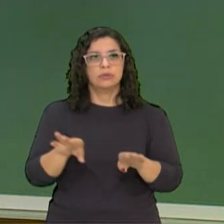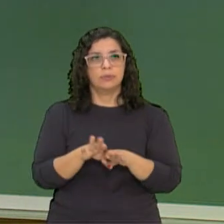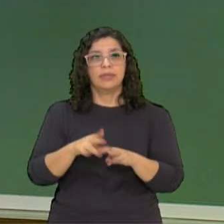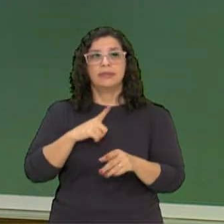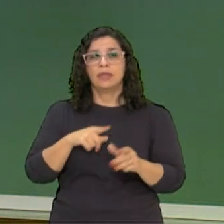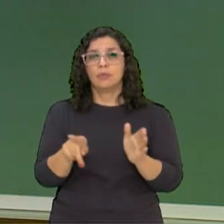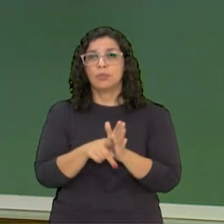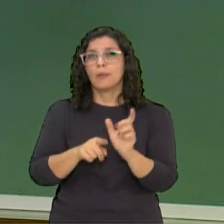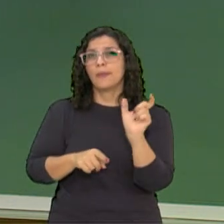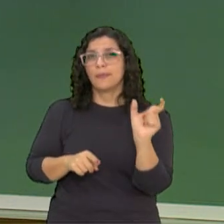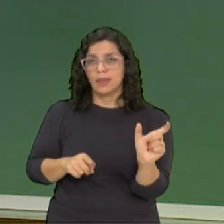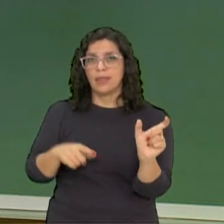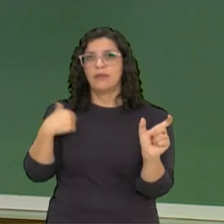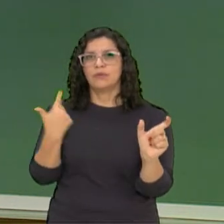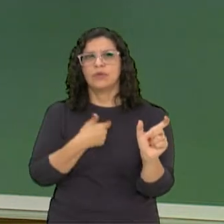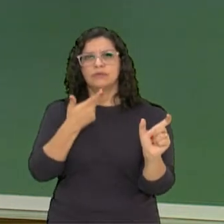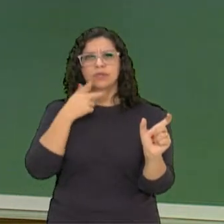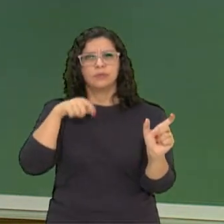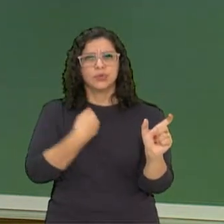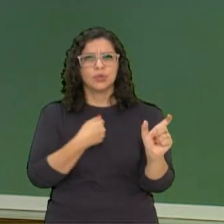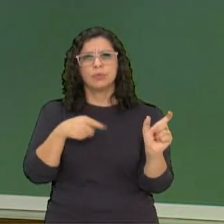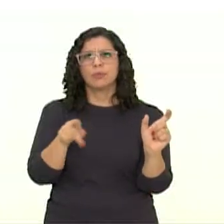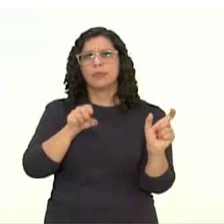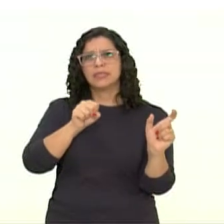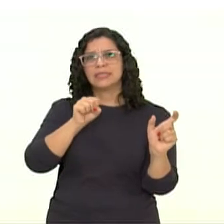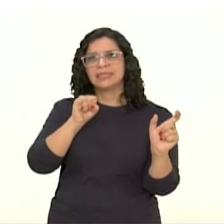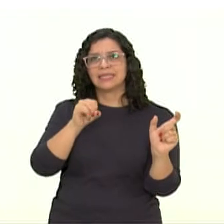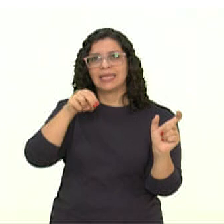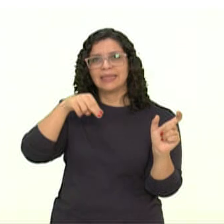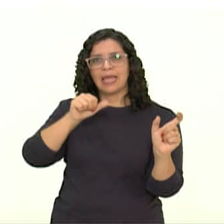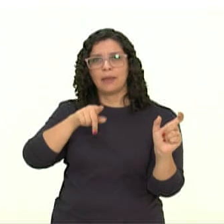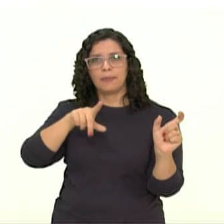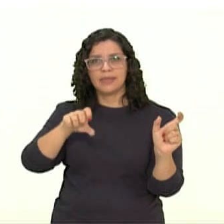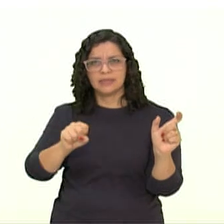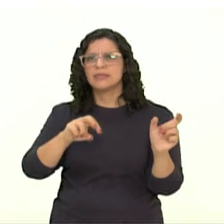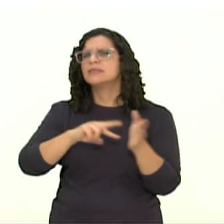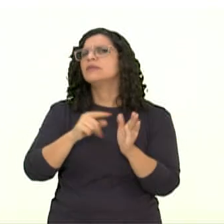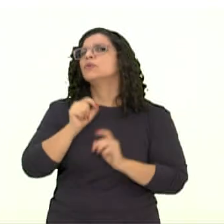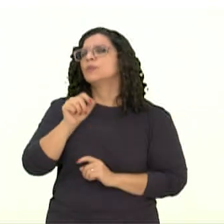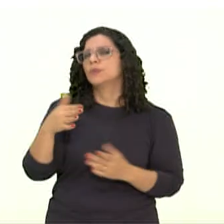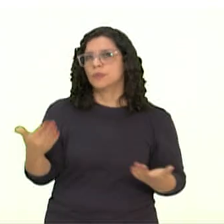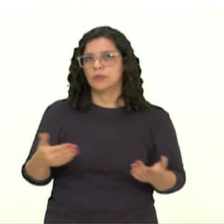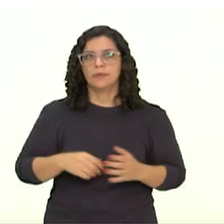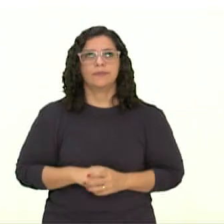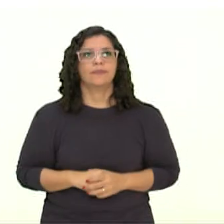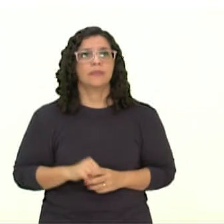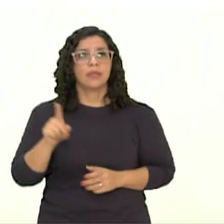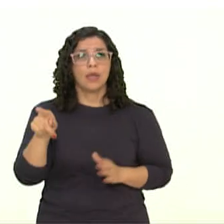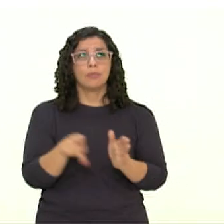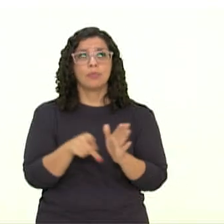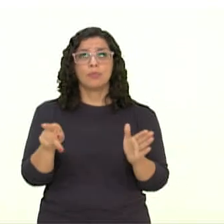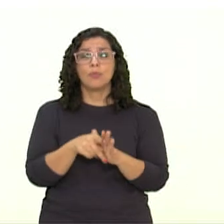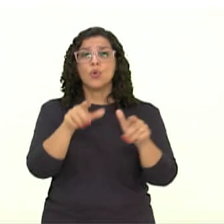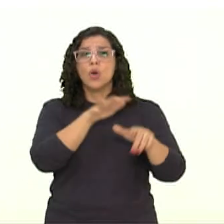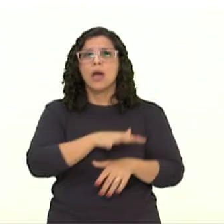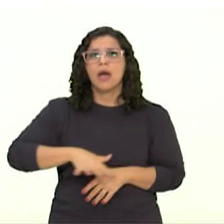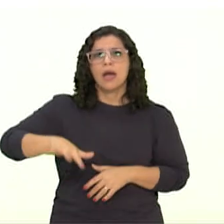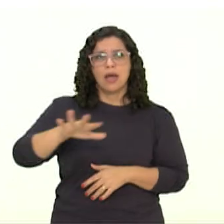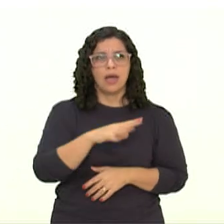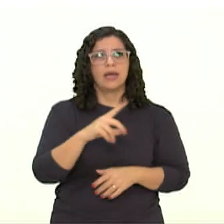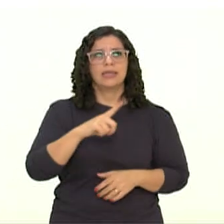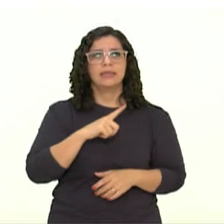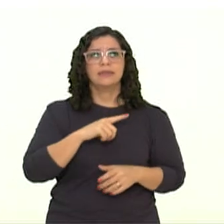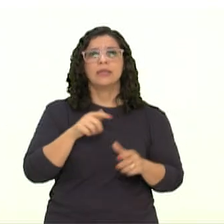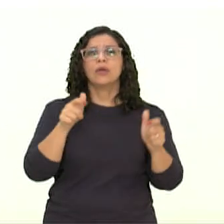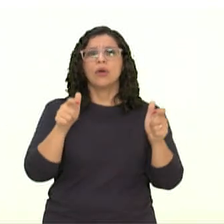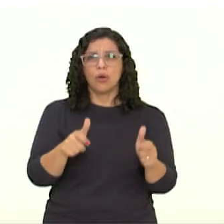um termo que a gente usa muito quando está falando de sistema nervoso, que é a sinapse, né? E o que seria a sinapse? Sinapse é uma região que é